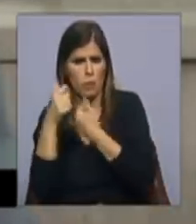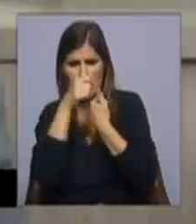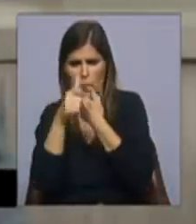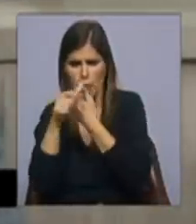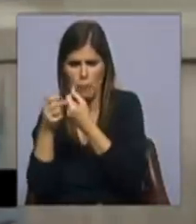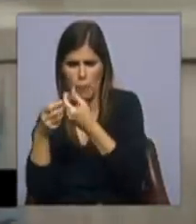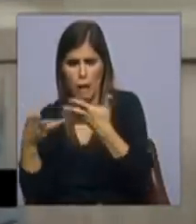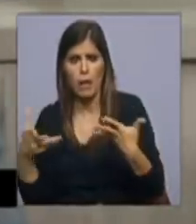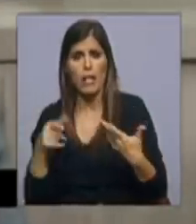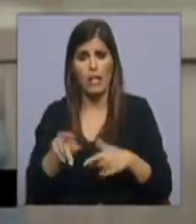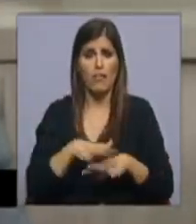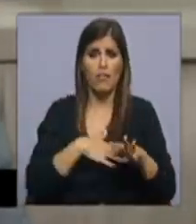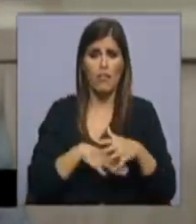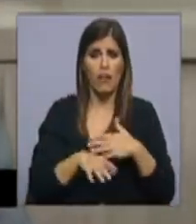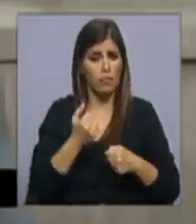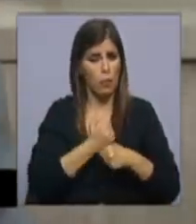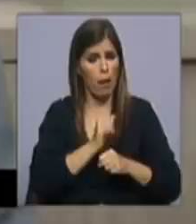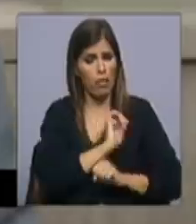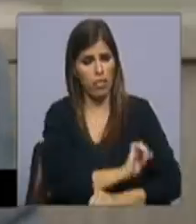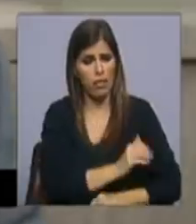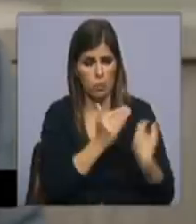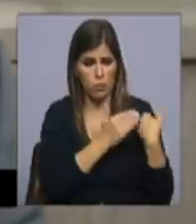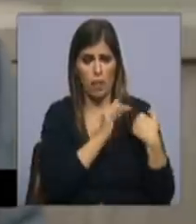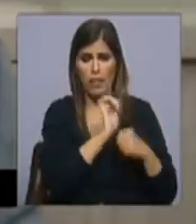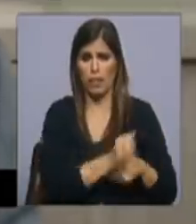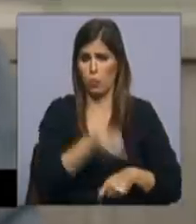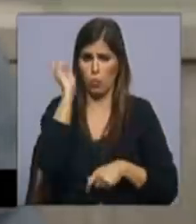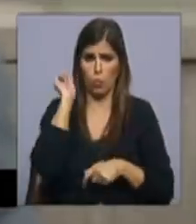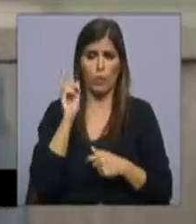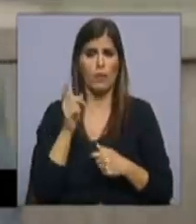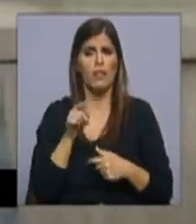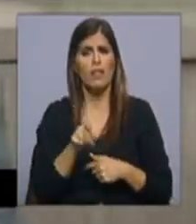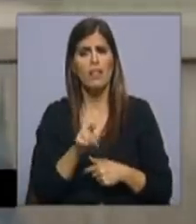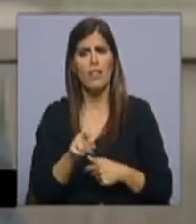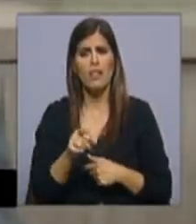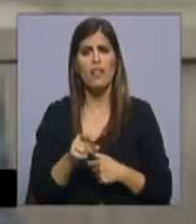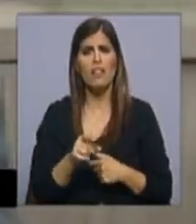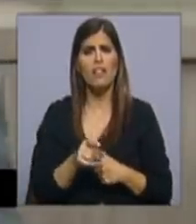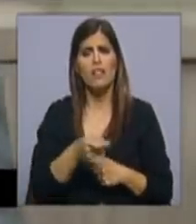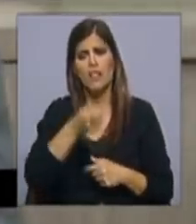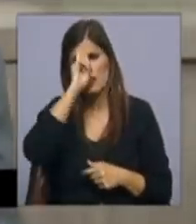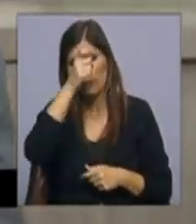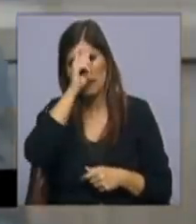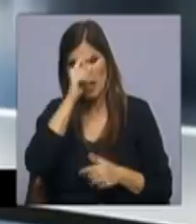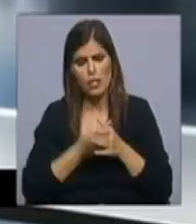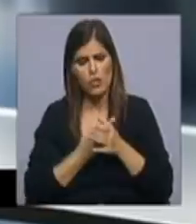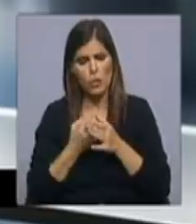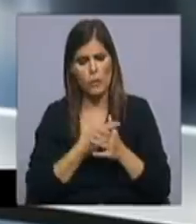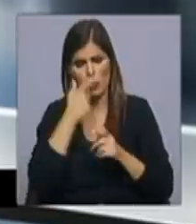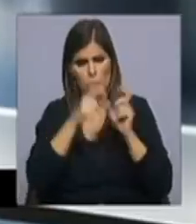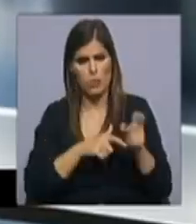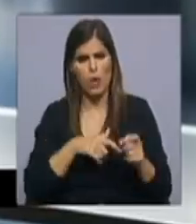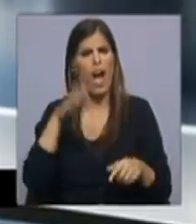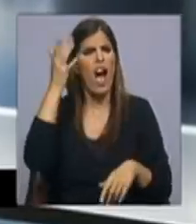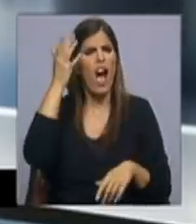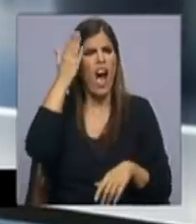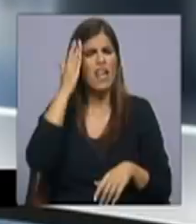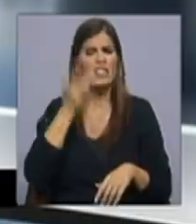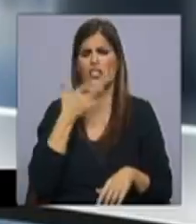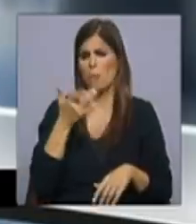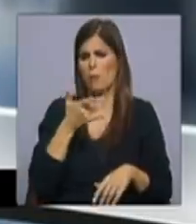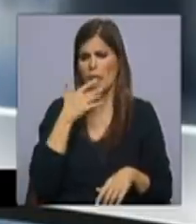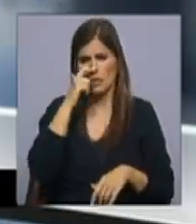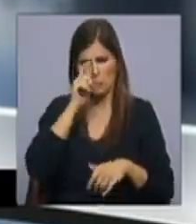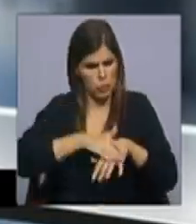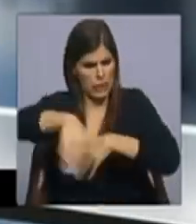de casa, ele não está cumprindo o isolamento das pessoas, ele acha que isso é bobagem, que as pessoas têm que ir para a rua,